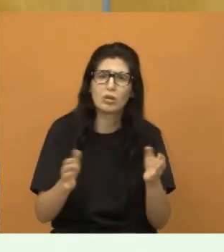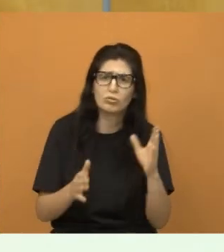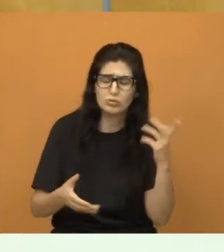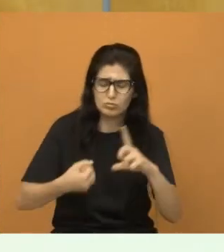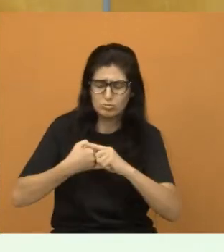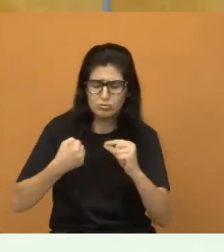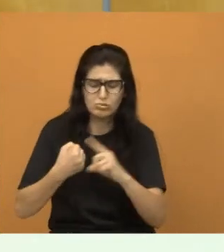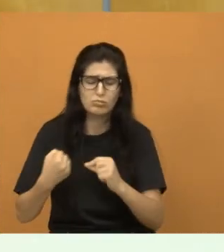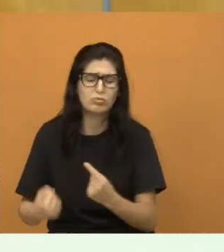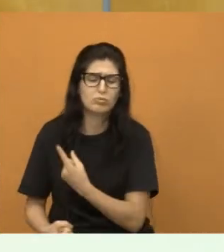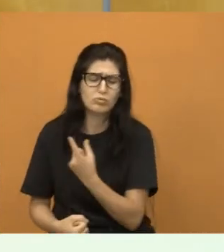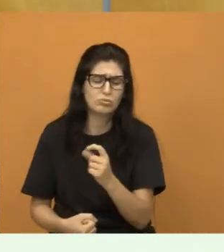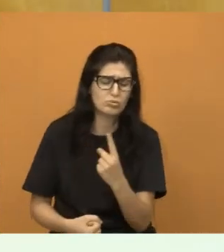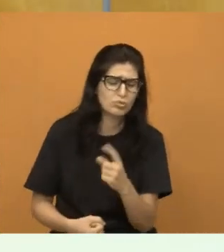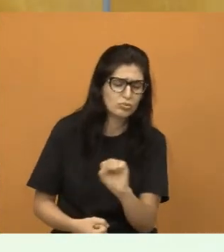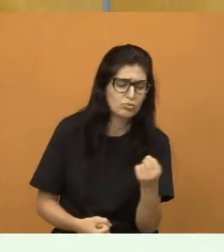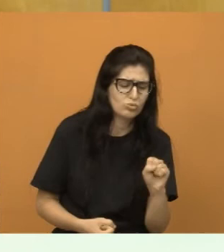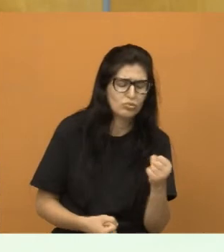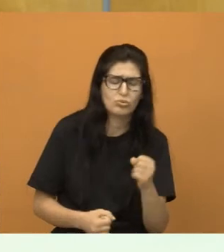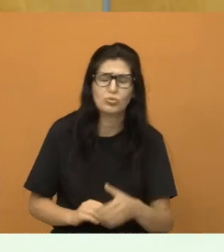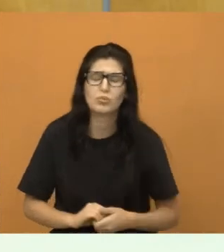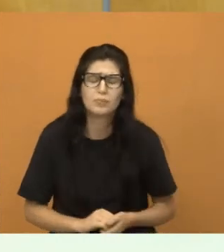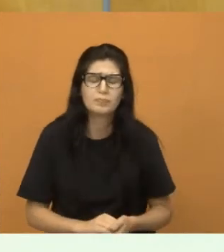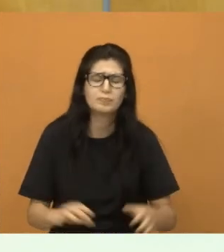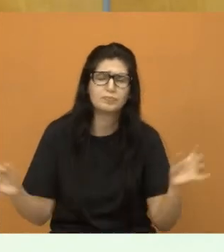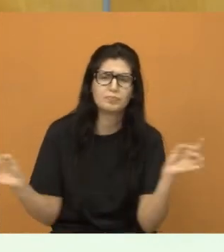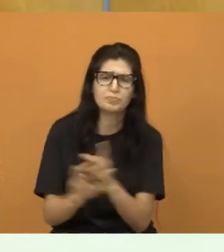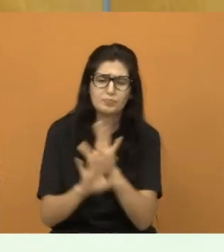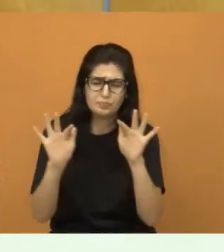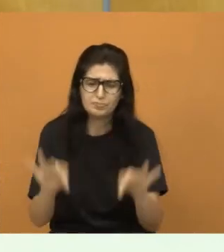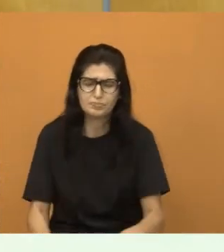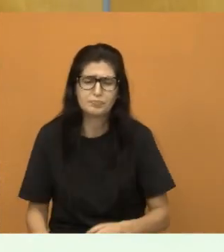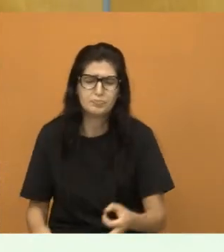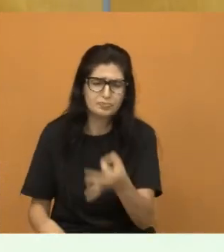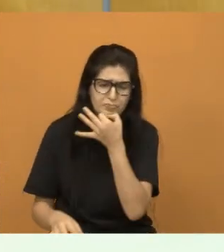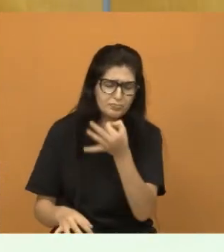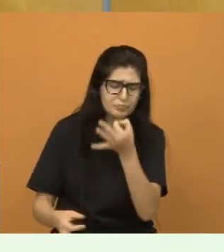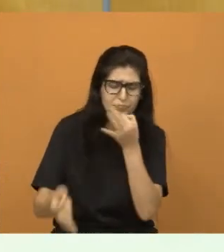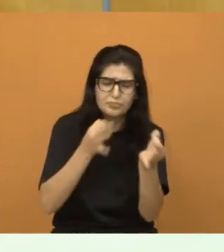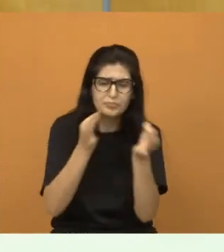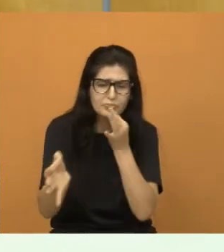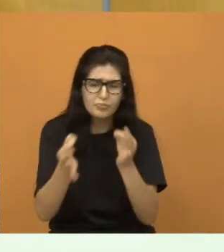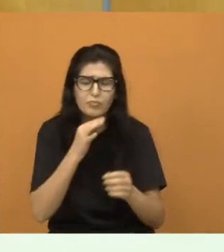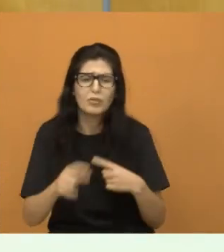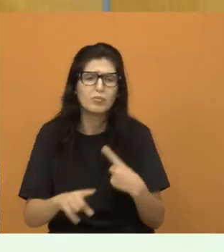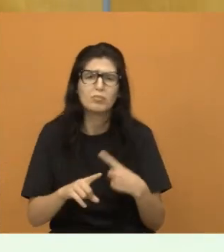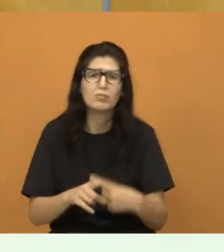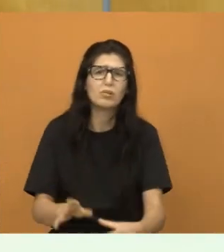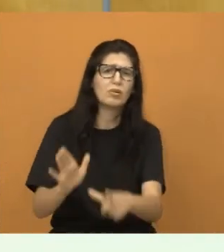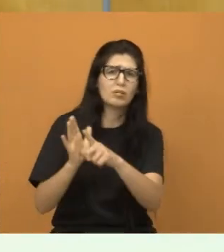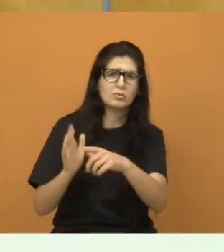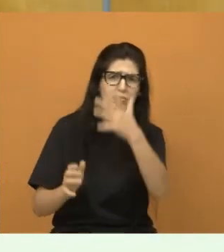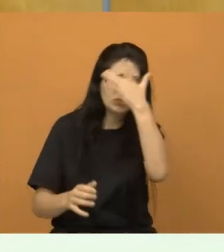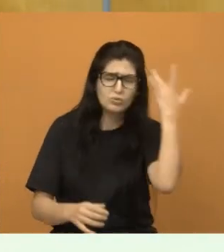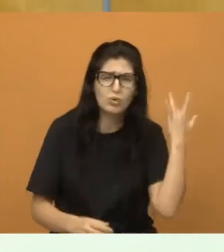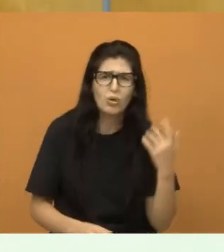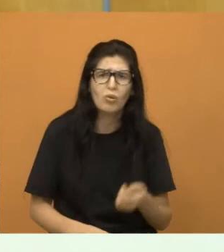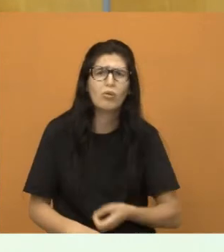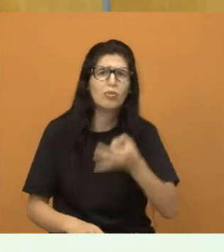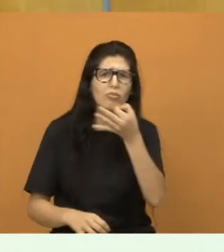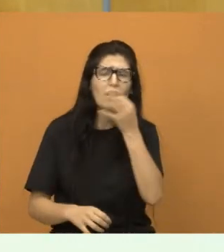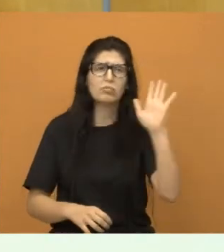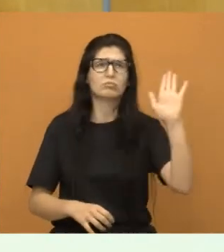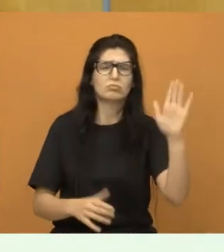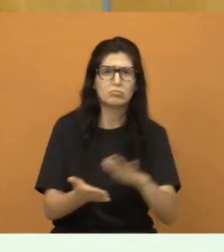Artigo 118. Dar-se-á o encerramento da discussão quando não houver manifestação expressa de oradores para discutir a